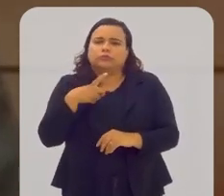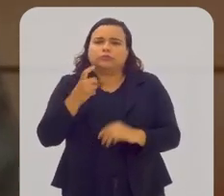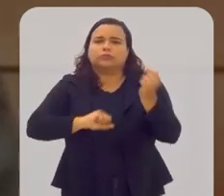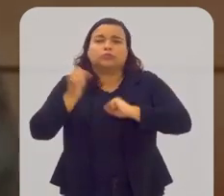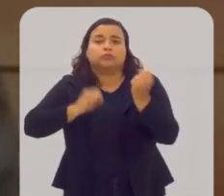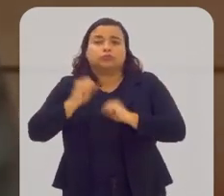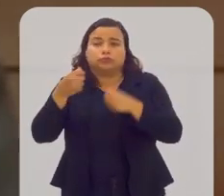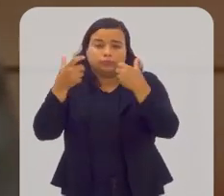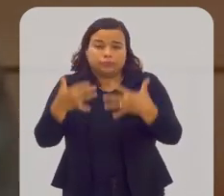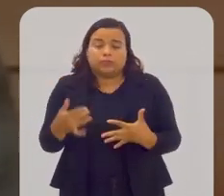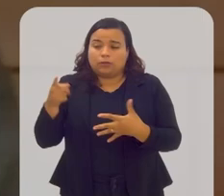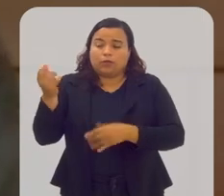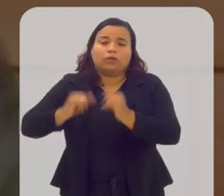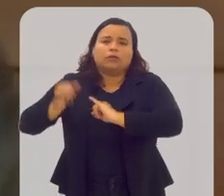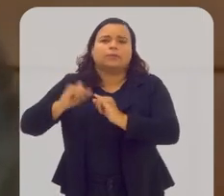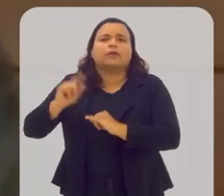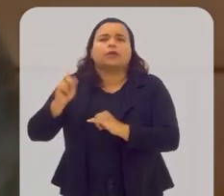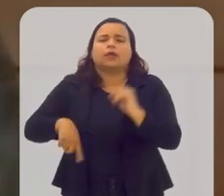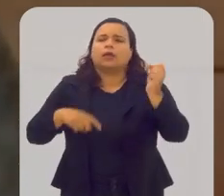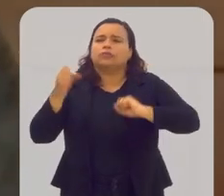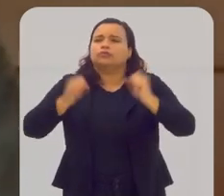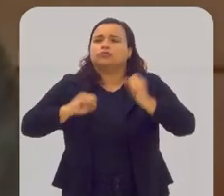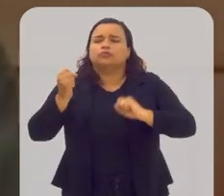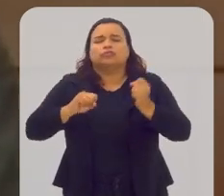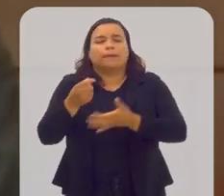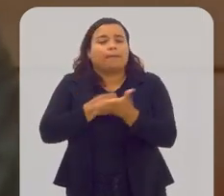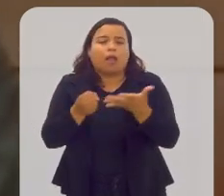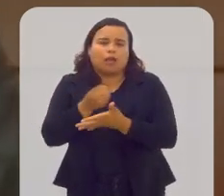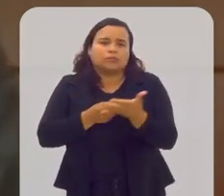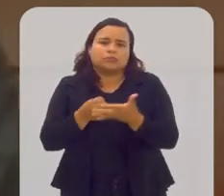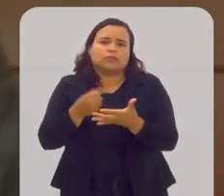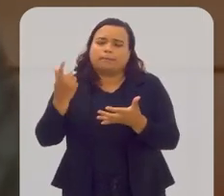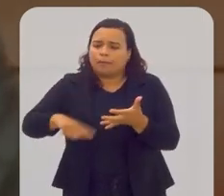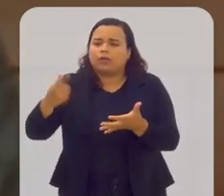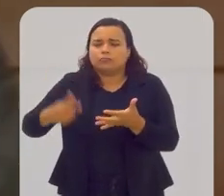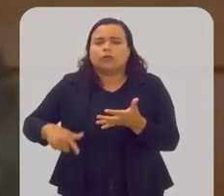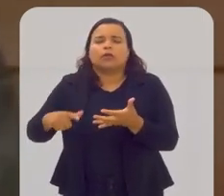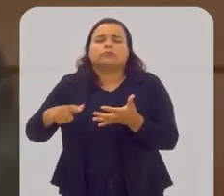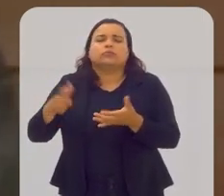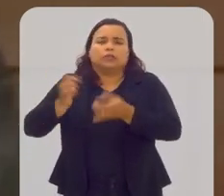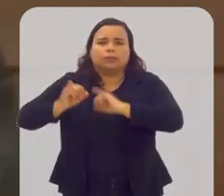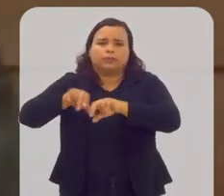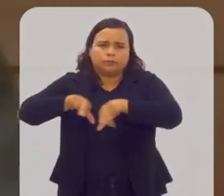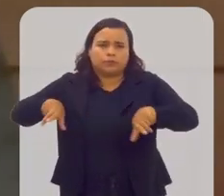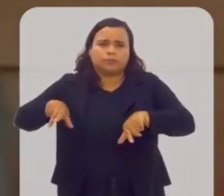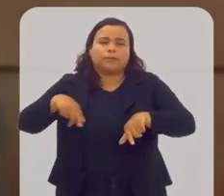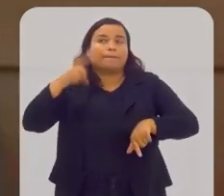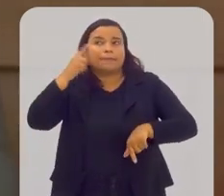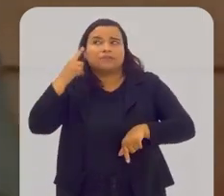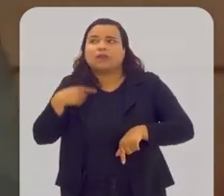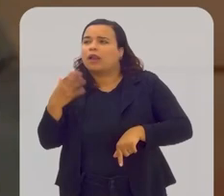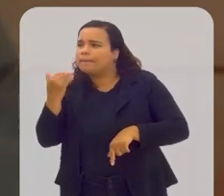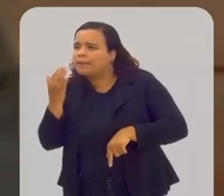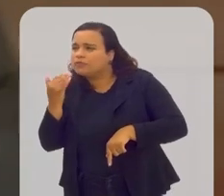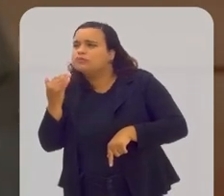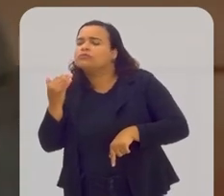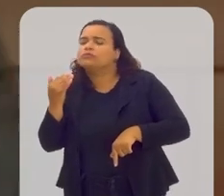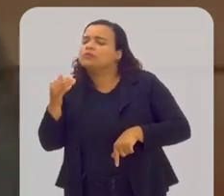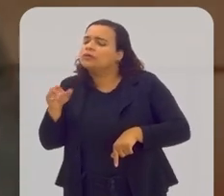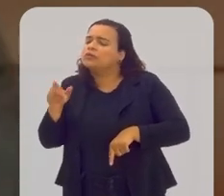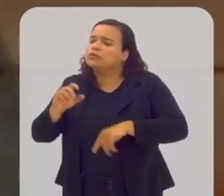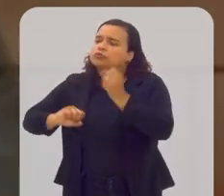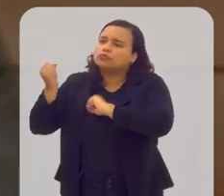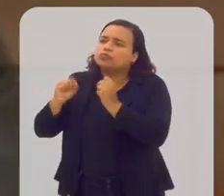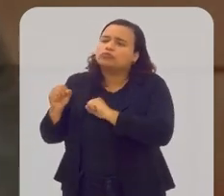muito grande, porque a indústria, eu digo que a química é a indústria base para as demais químicas, não dá para pensar em uma indústria alimentícia sem pensar em uma indústria